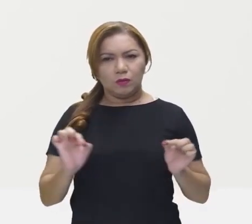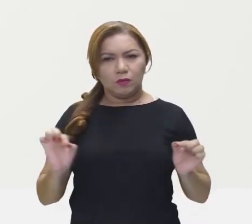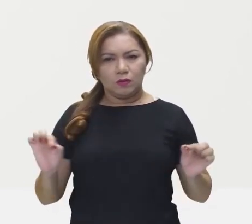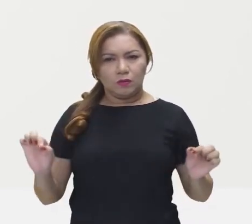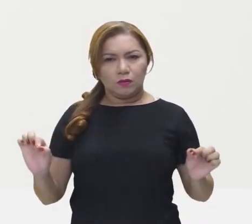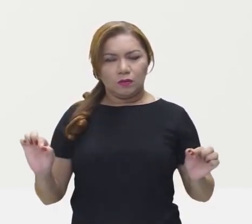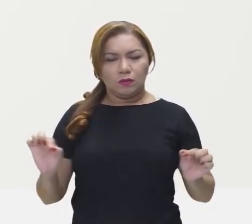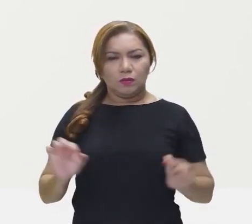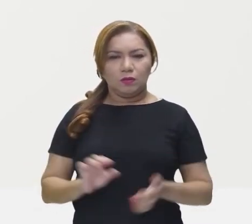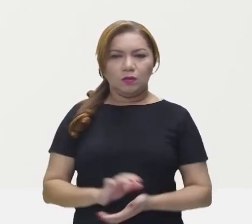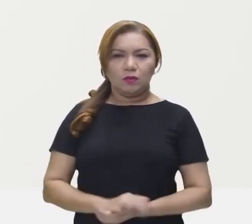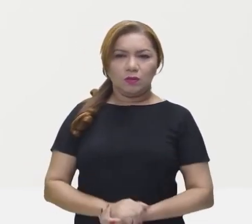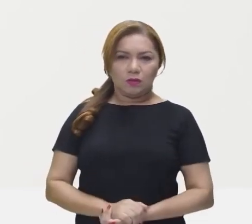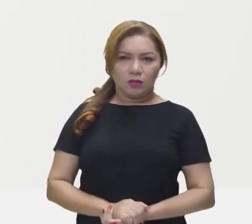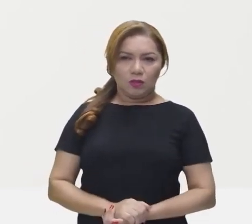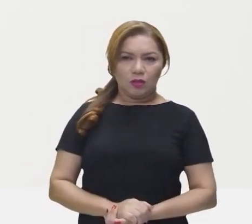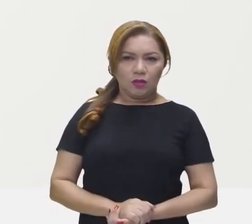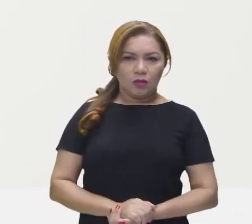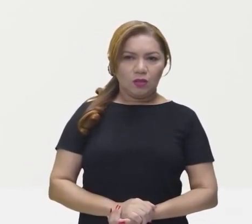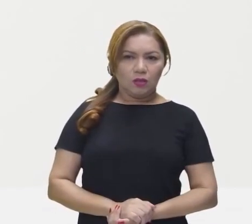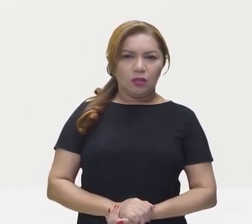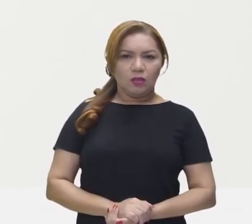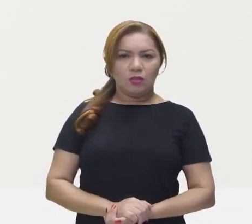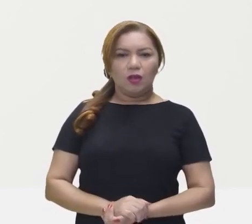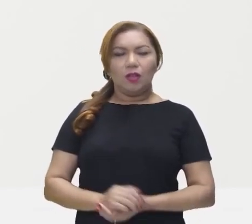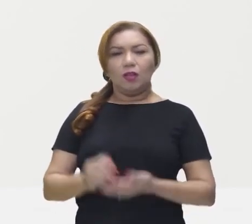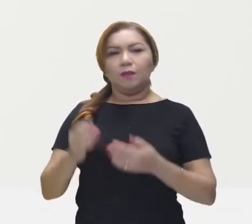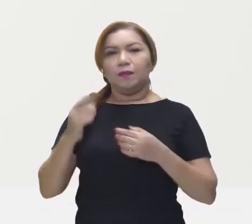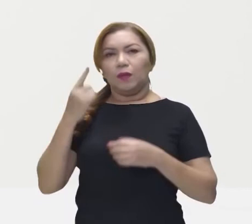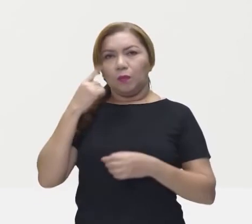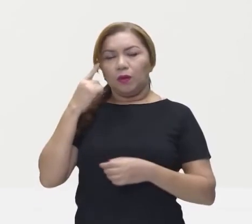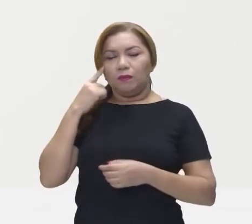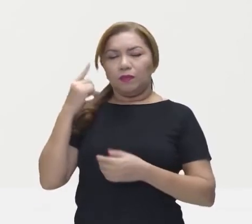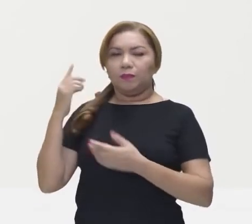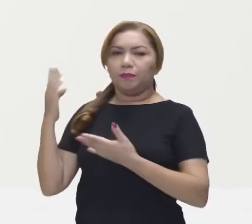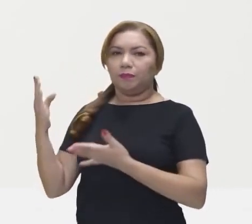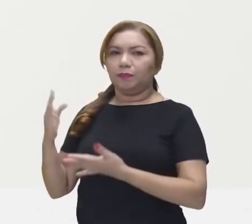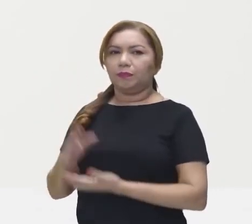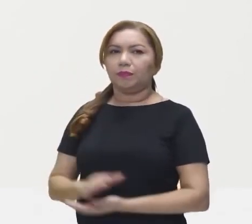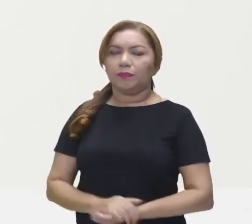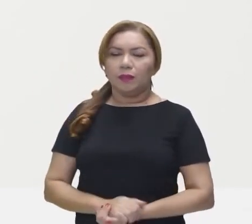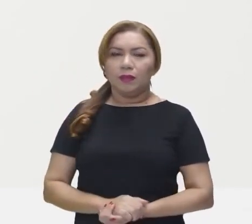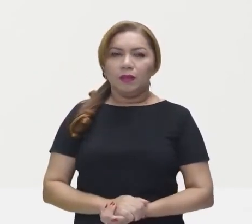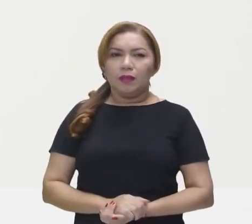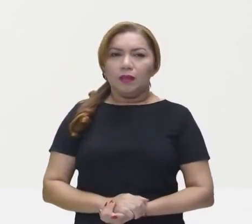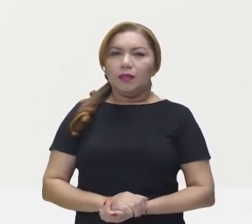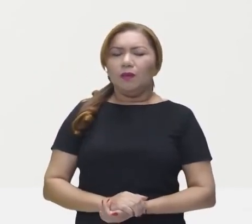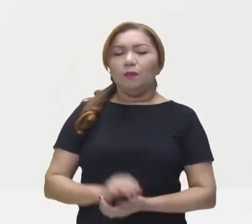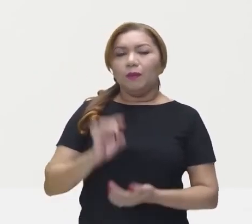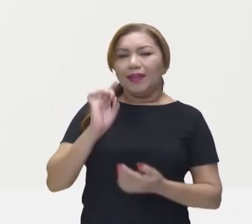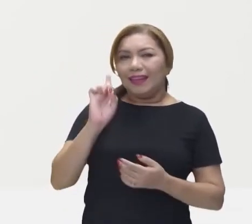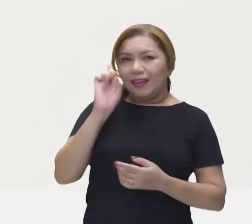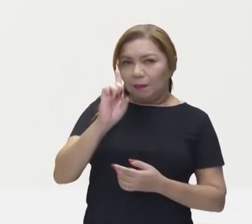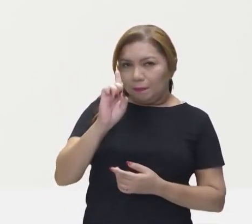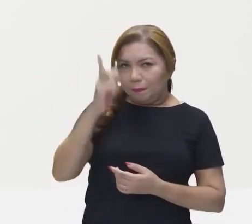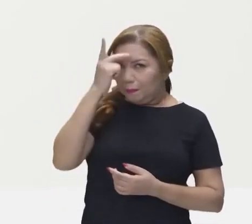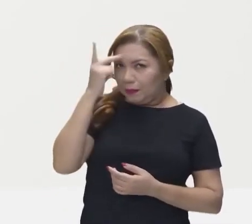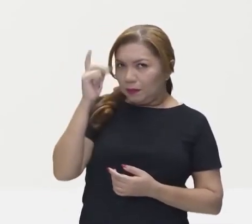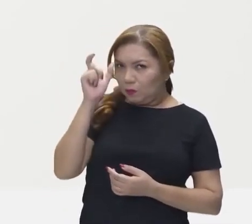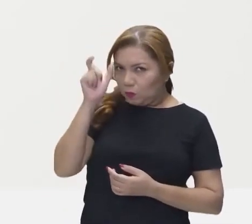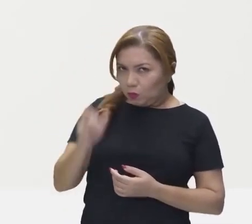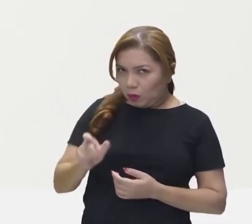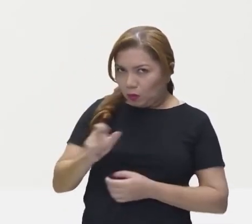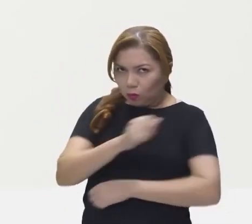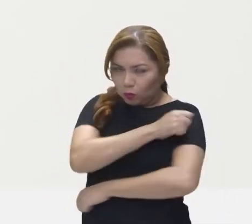Que teoricamente estou colocando que é 90. Vamos continuando as regras. Ao completar a sua parte, o componente deve passar um bastão para